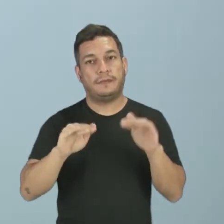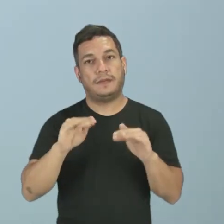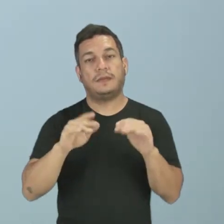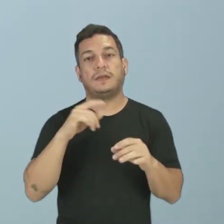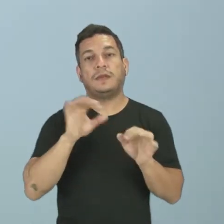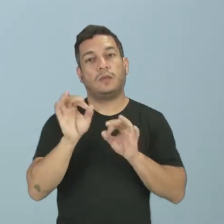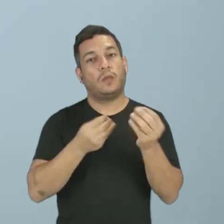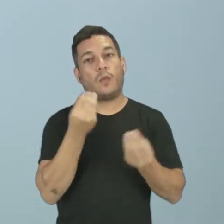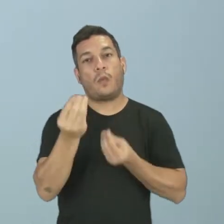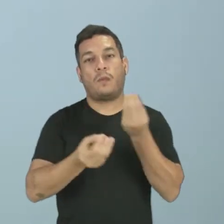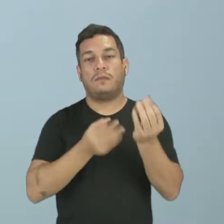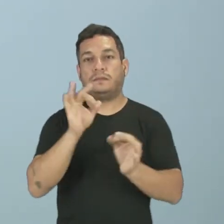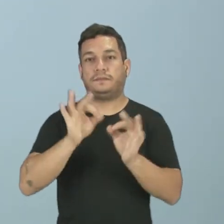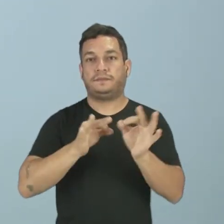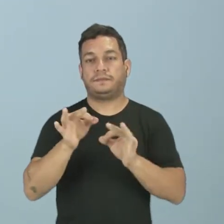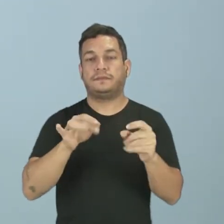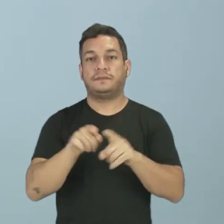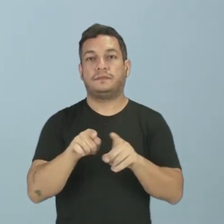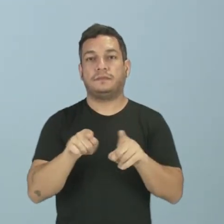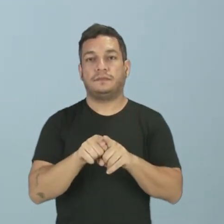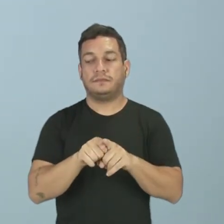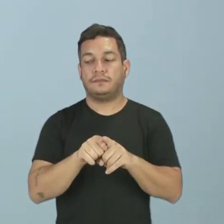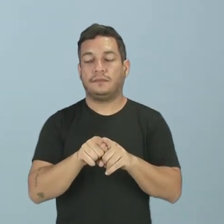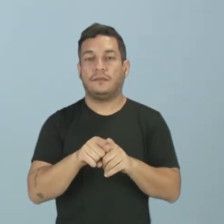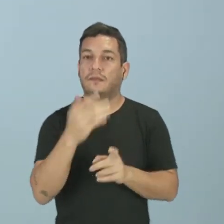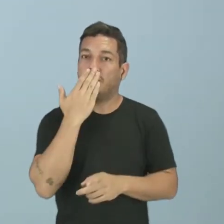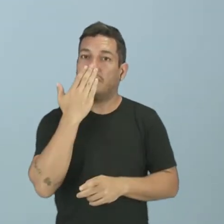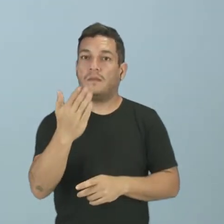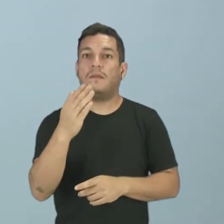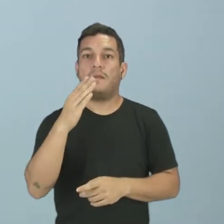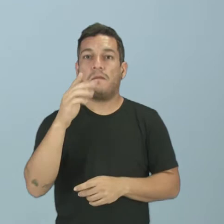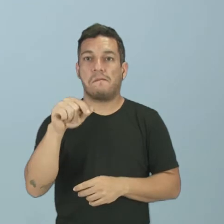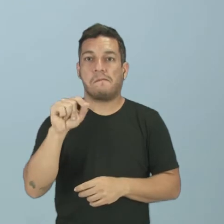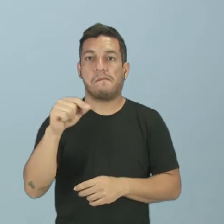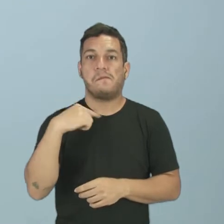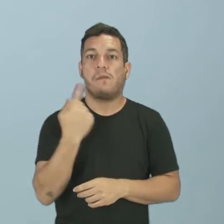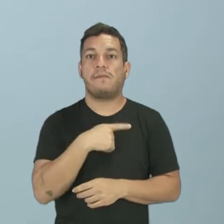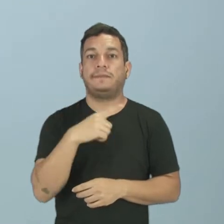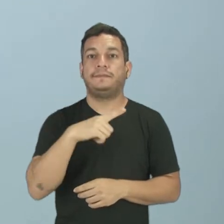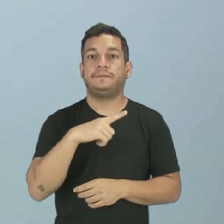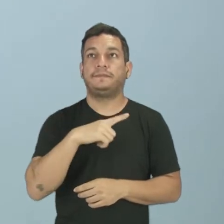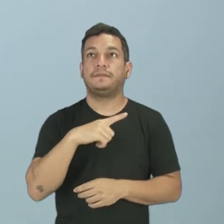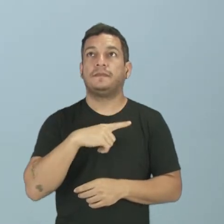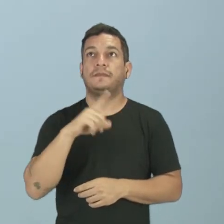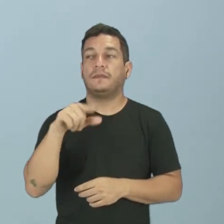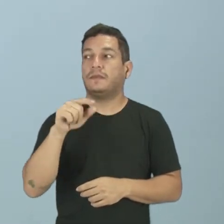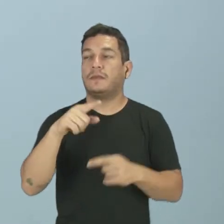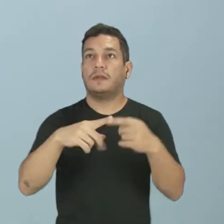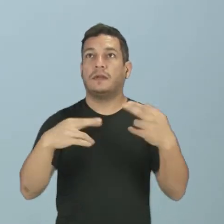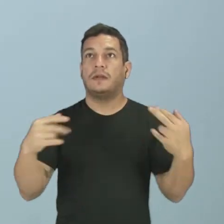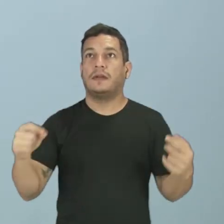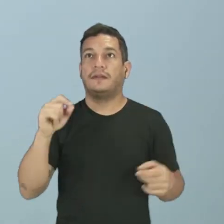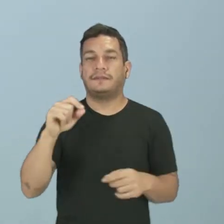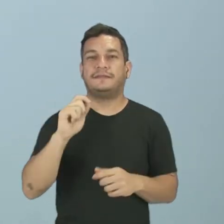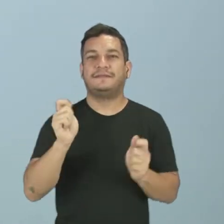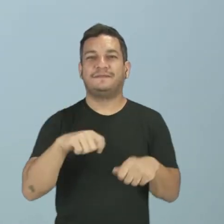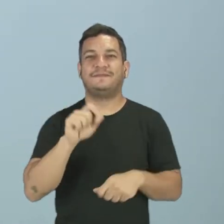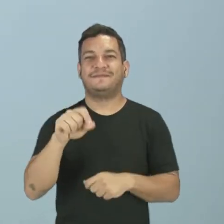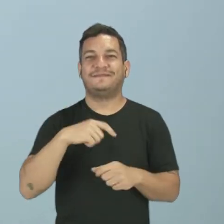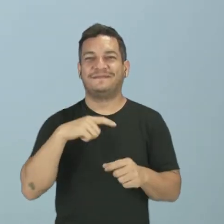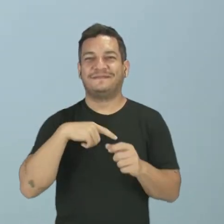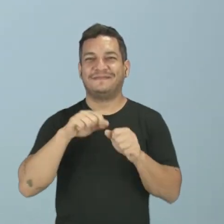são organizadas, ou dependendo do tipo de elemento em que a gente tenha, esses materiais eles podem estar